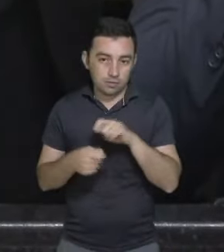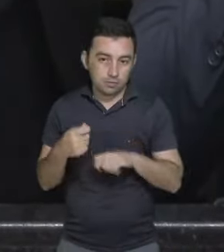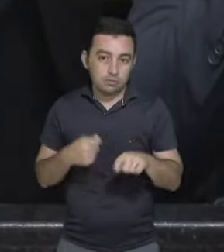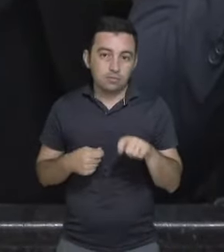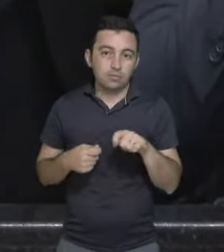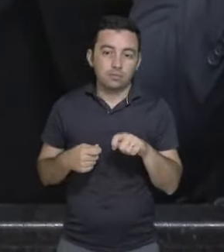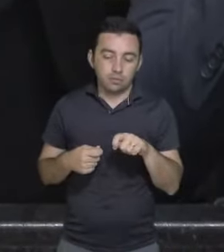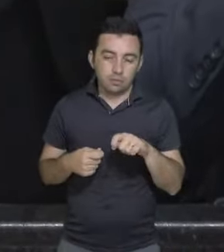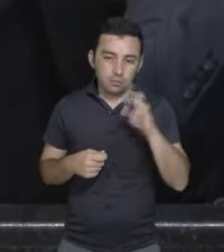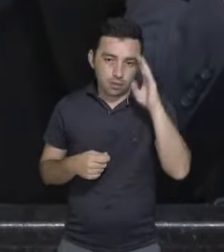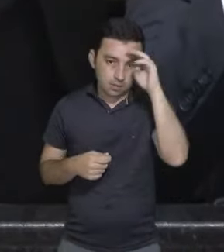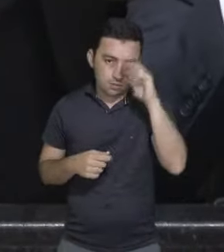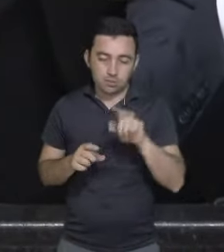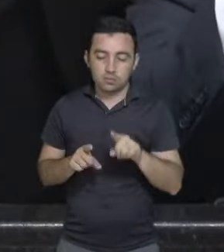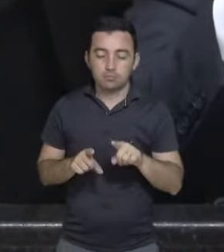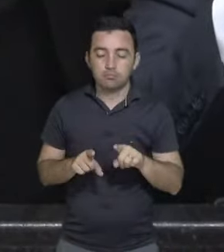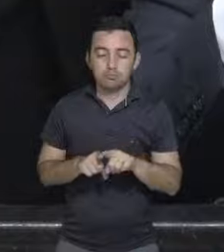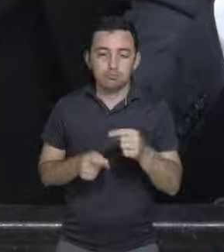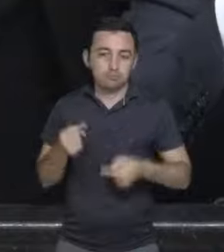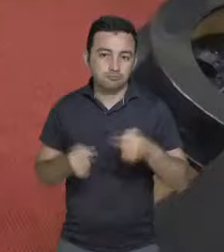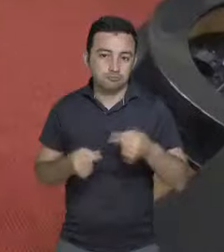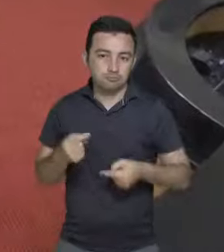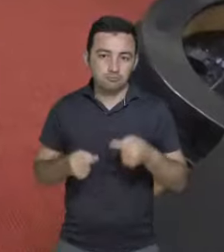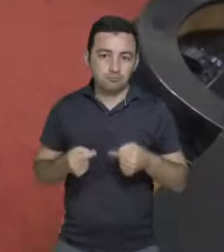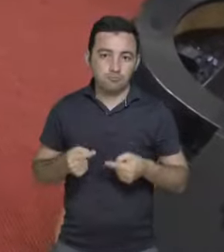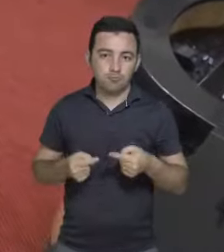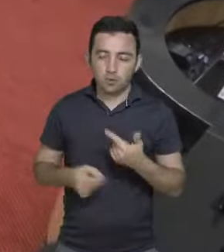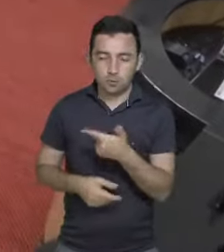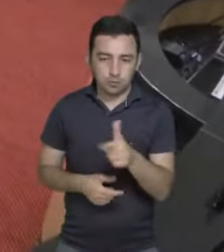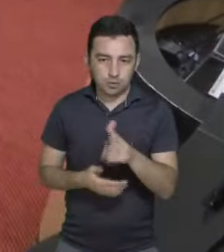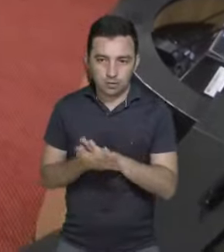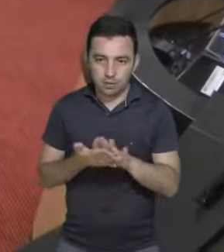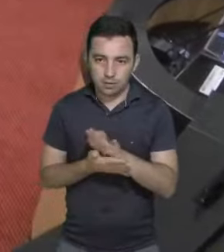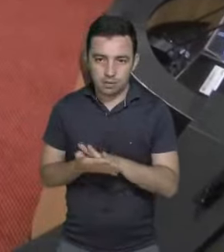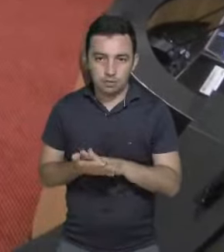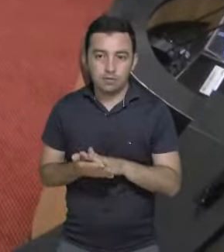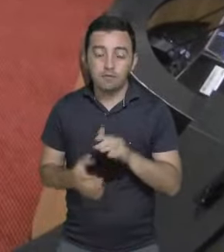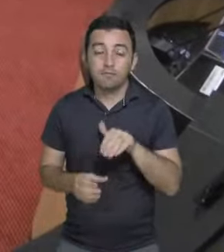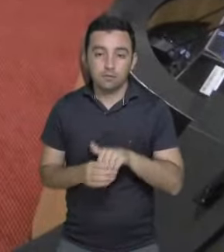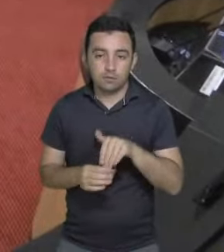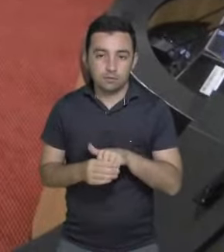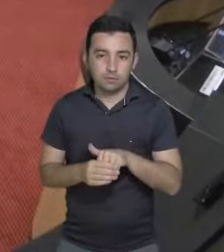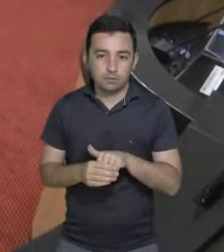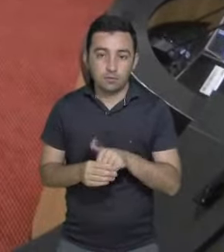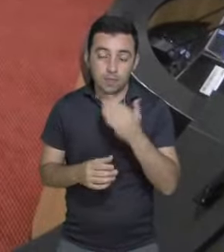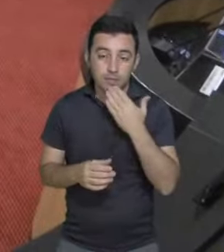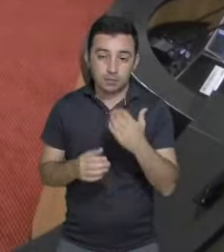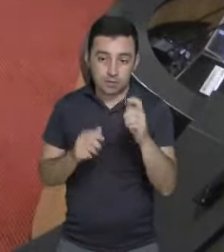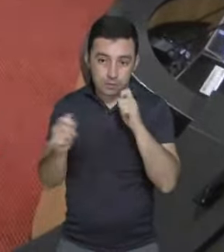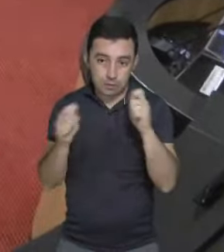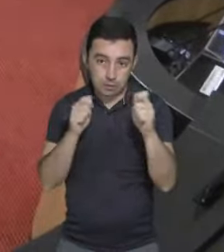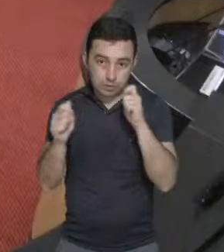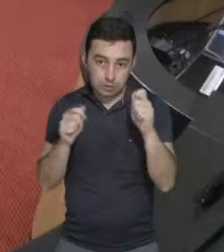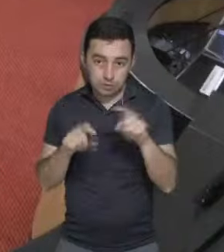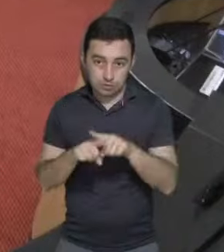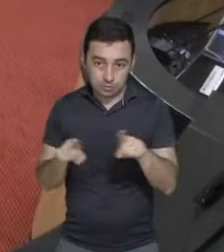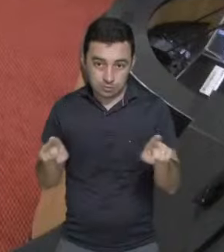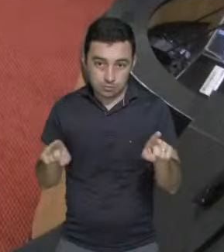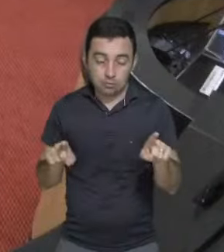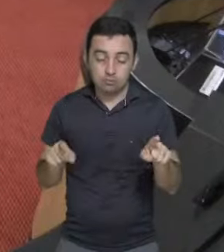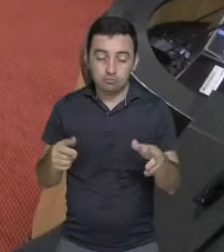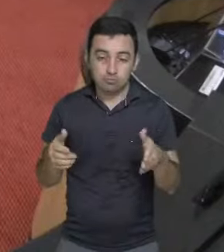deputado Marcos Vieira, em discussão. Não havendo quem queira discutir em votação, peço assessoria que abra o sistema para que os senhores